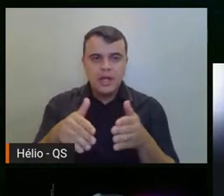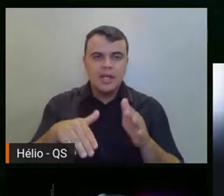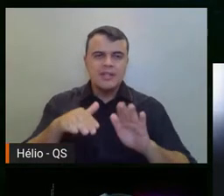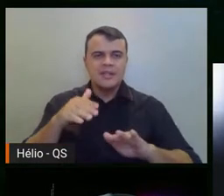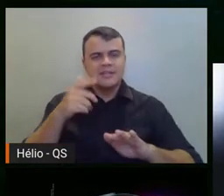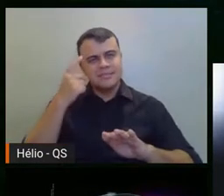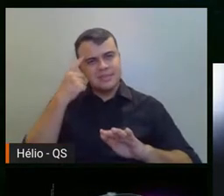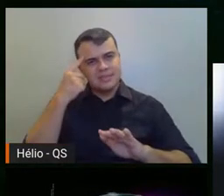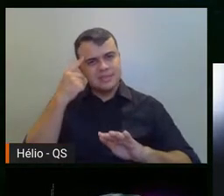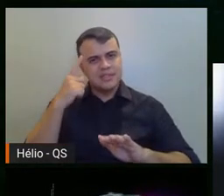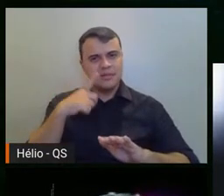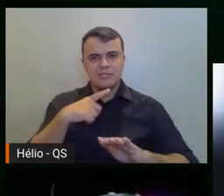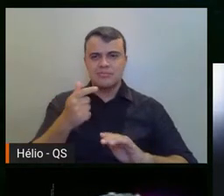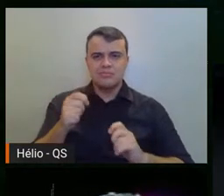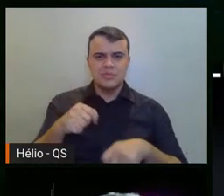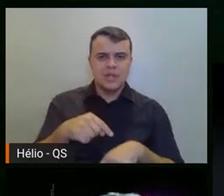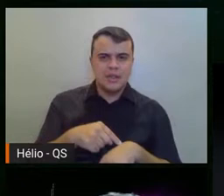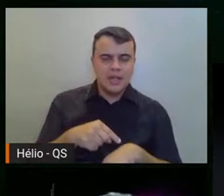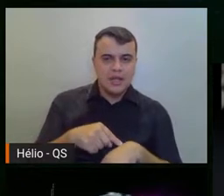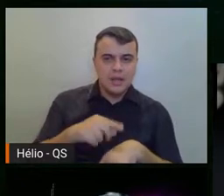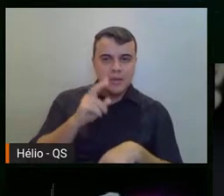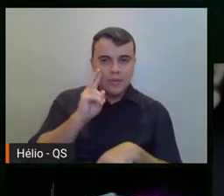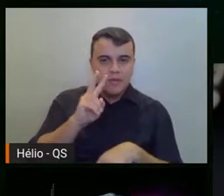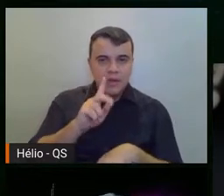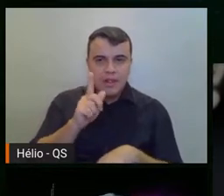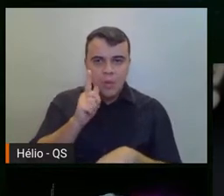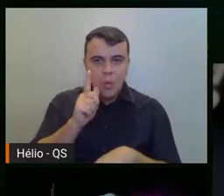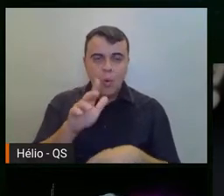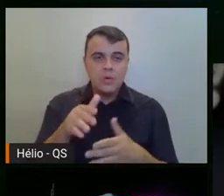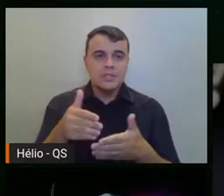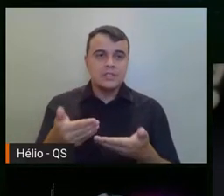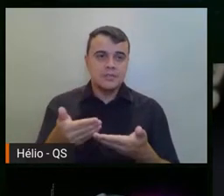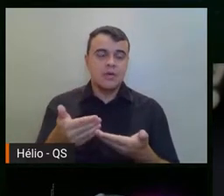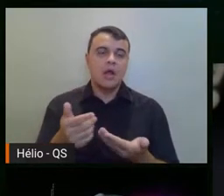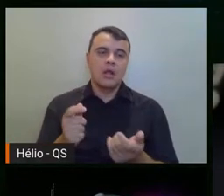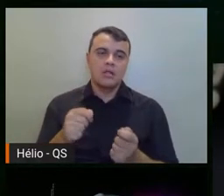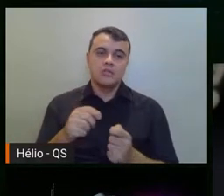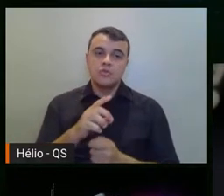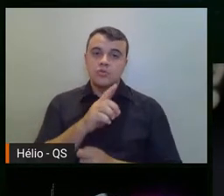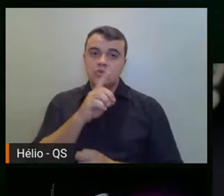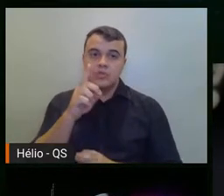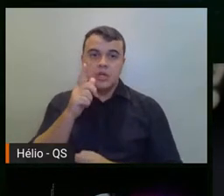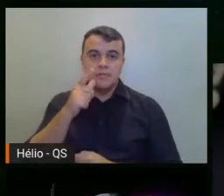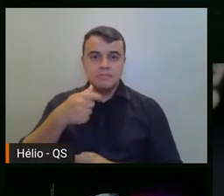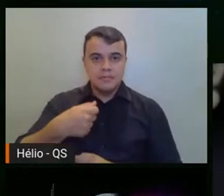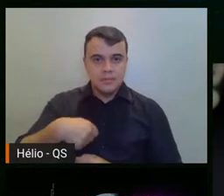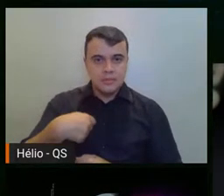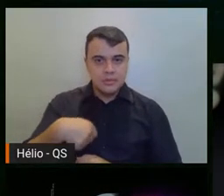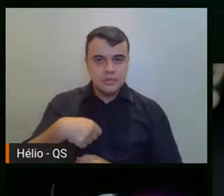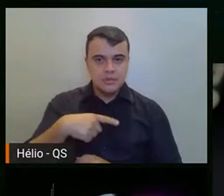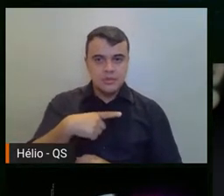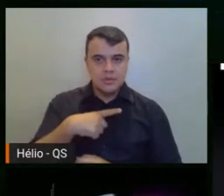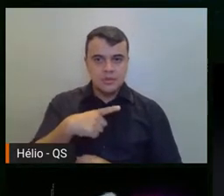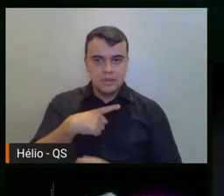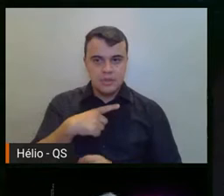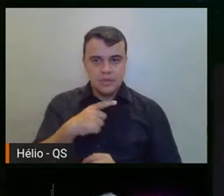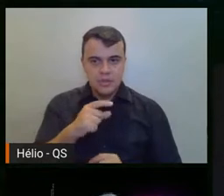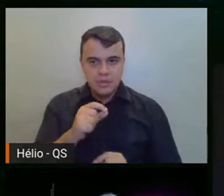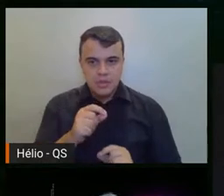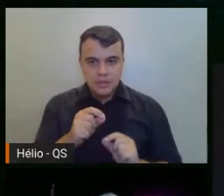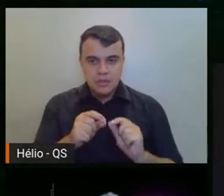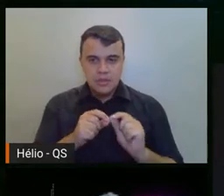fala assim ah mas eu não tenho tempo para ver eu não consigo Gente olha o dia que você precisar de fazer um acesso rápido